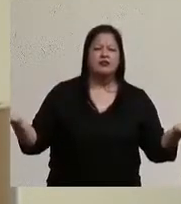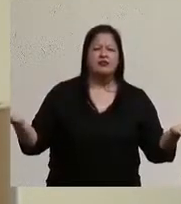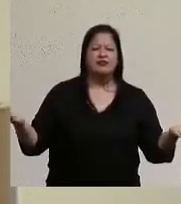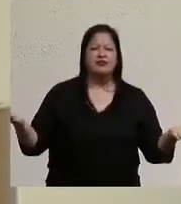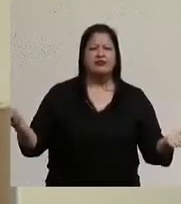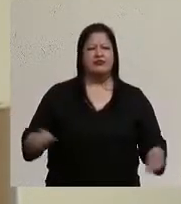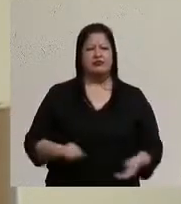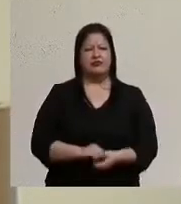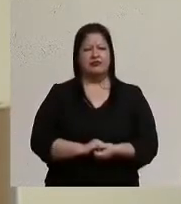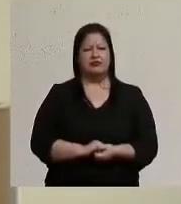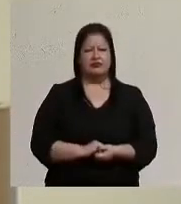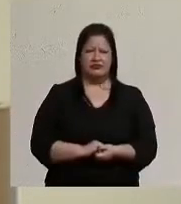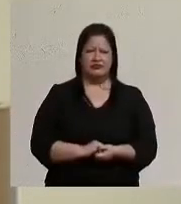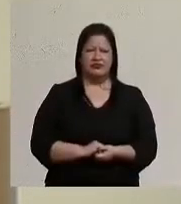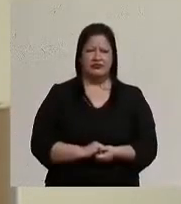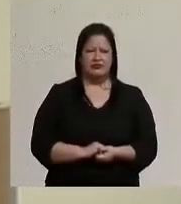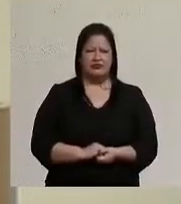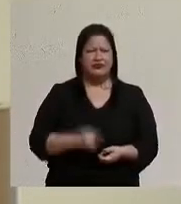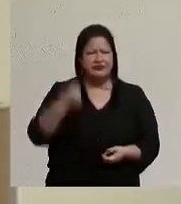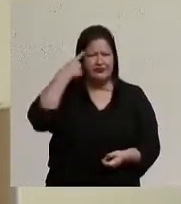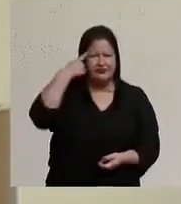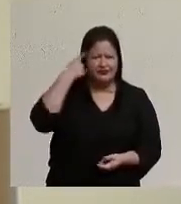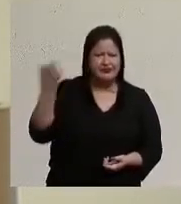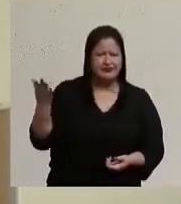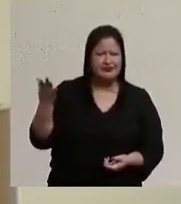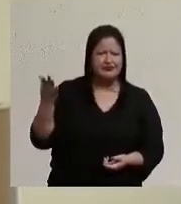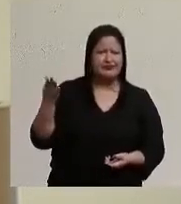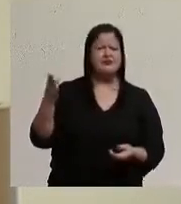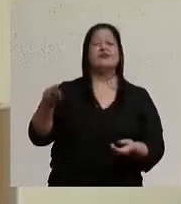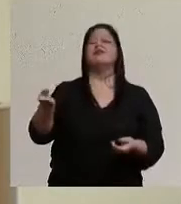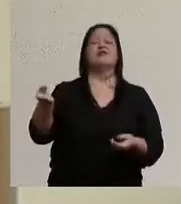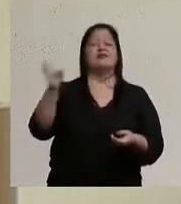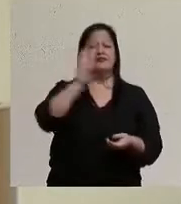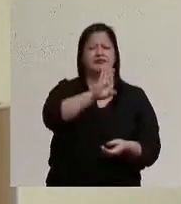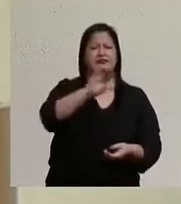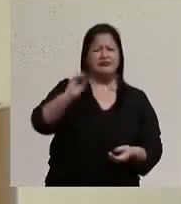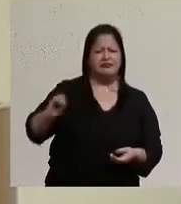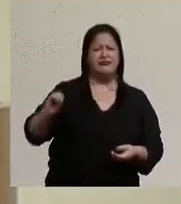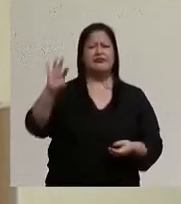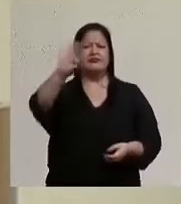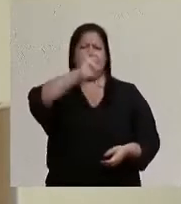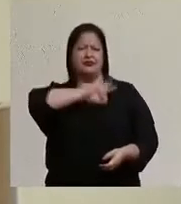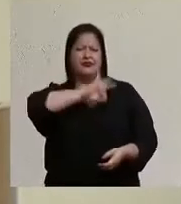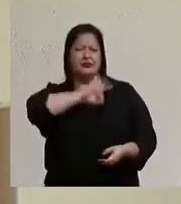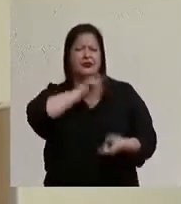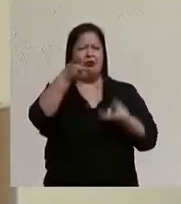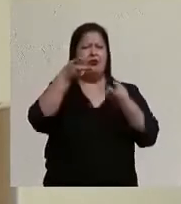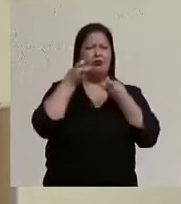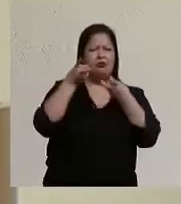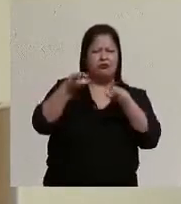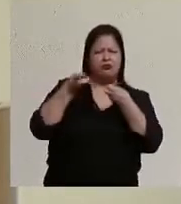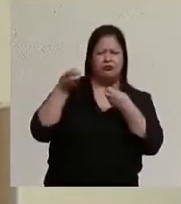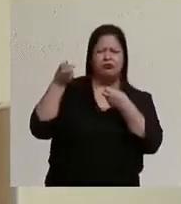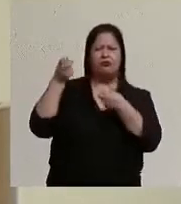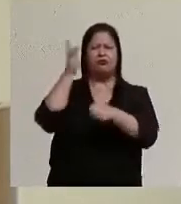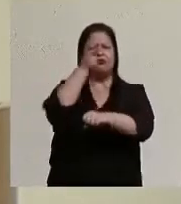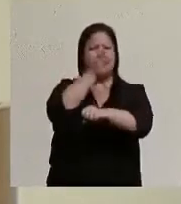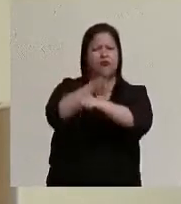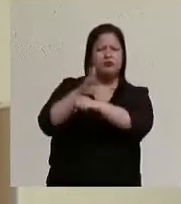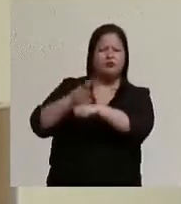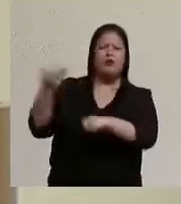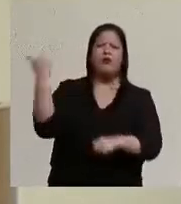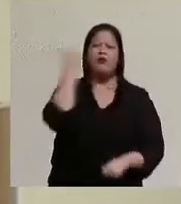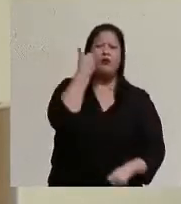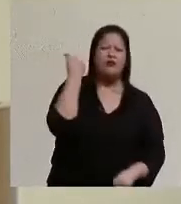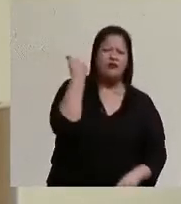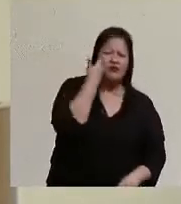Deus tem que ser feito bo já foi feito Estamos apurando vendo as filmagens para ver quem foi o